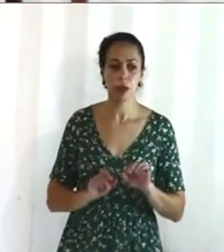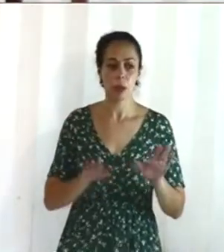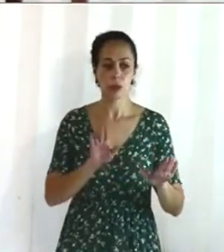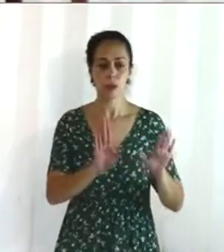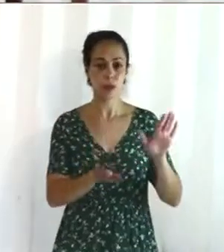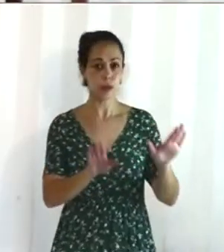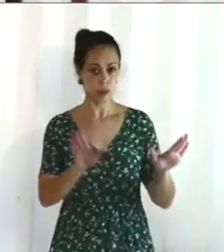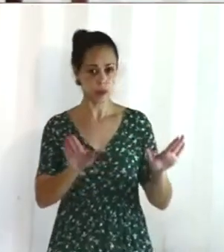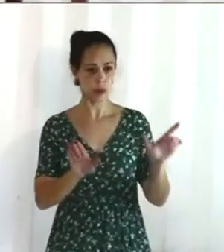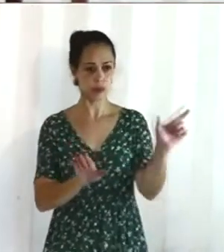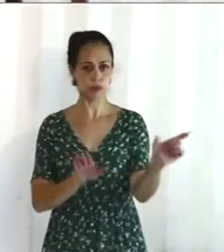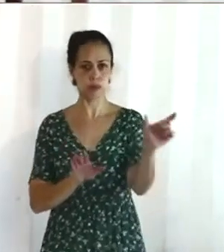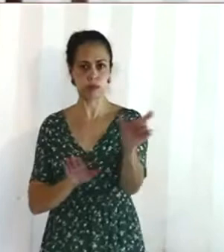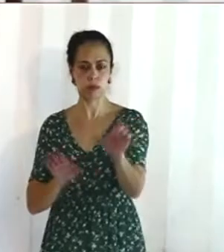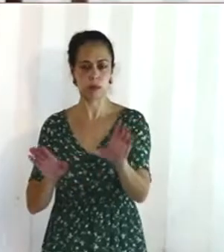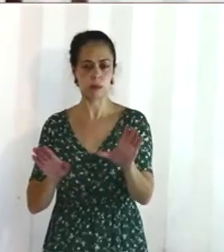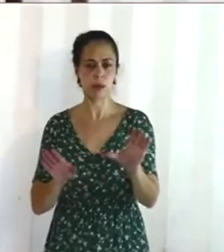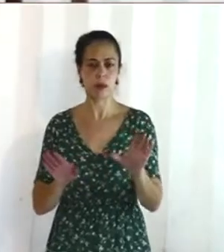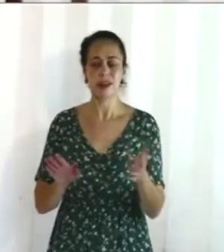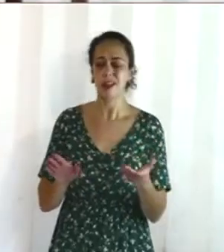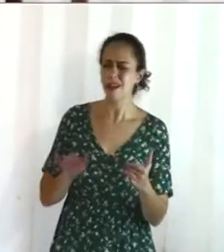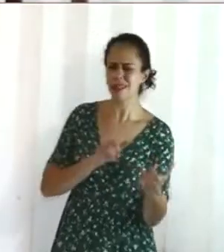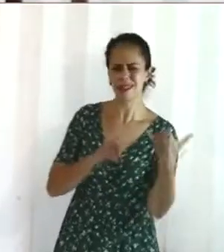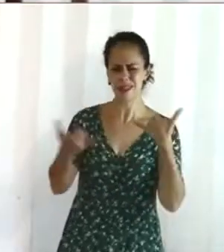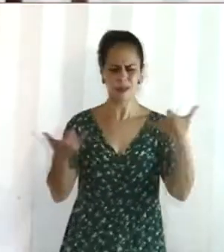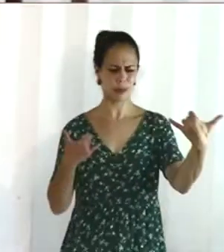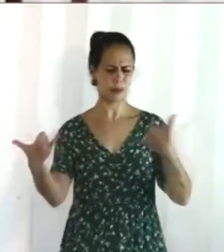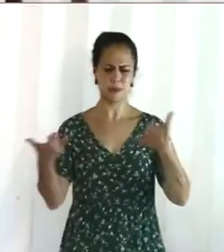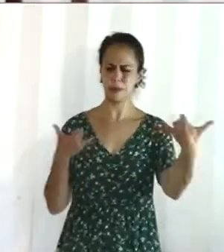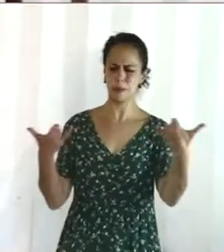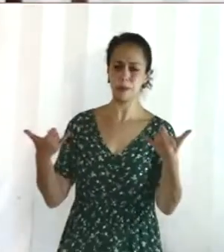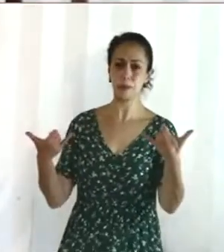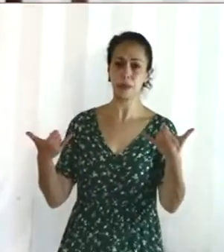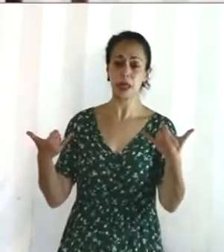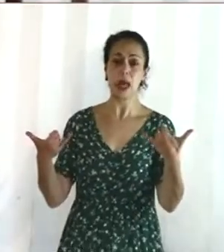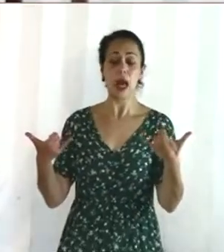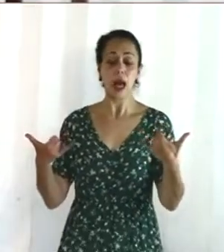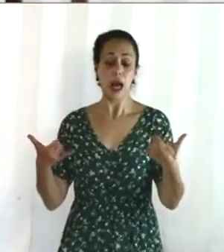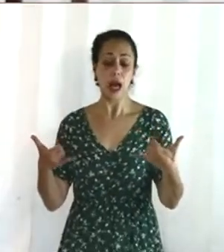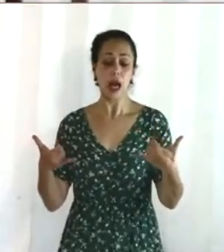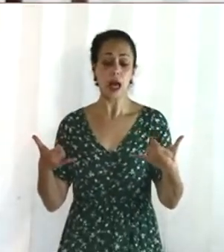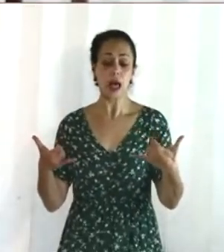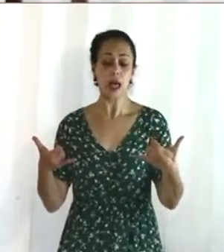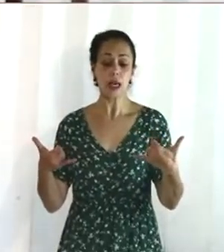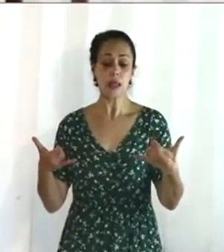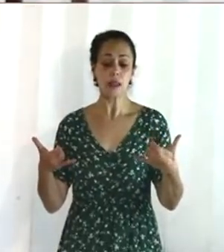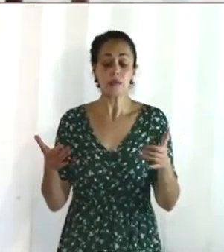que demonstram que não há conhecimento a respeito do verbo da vida.